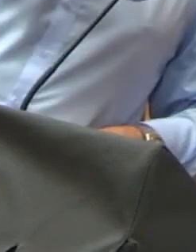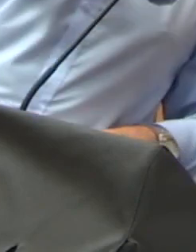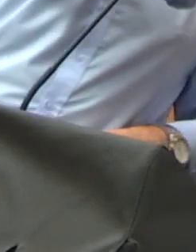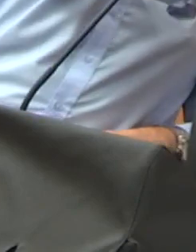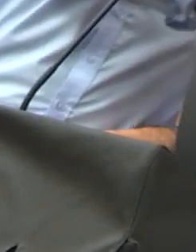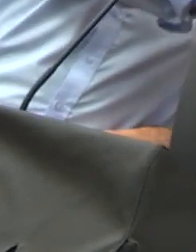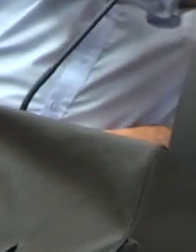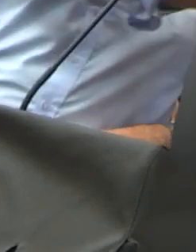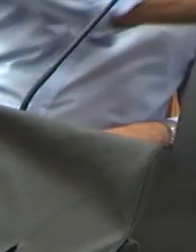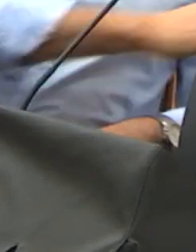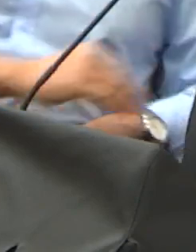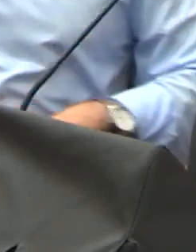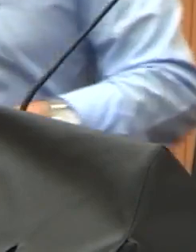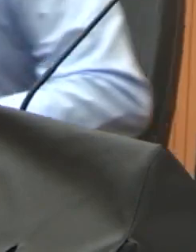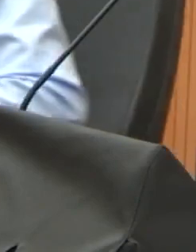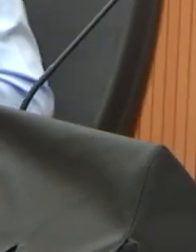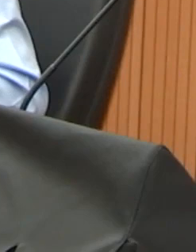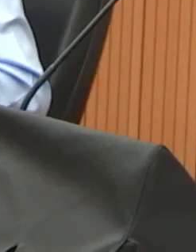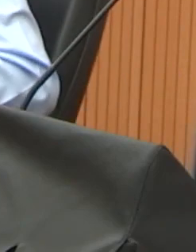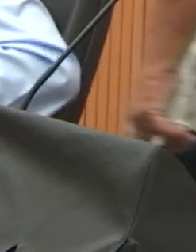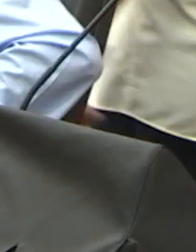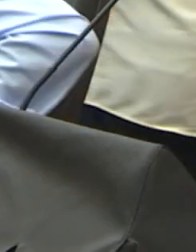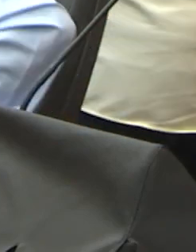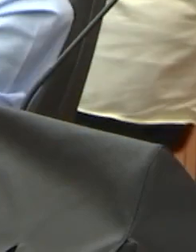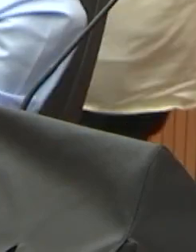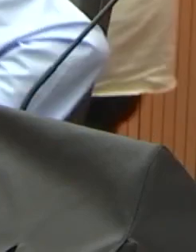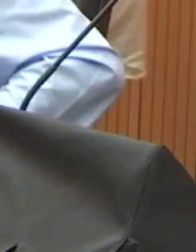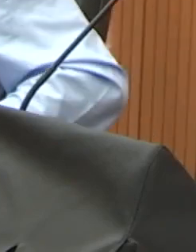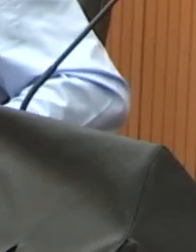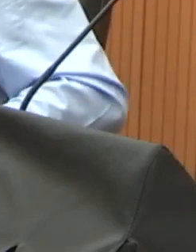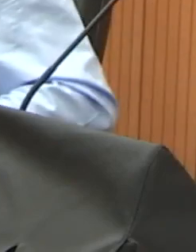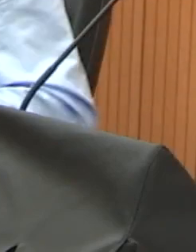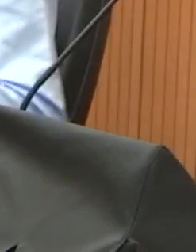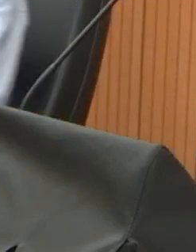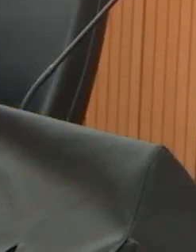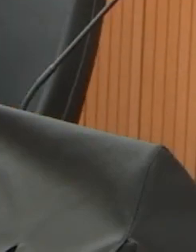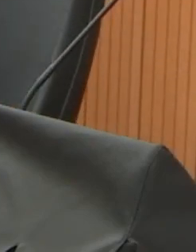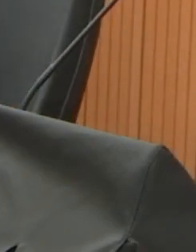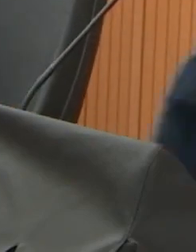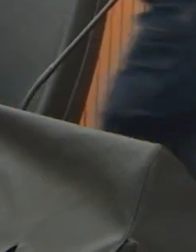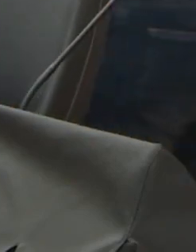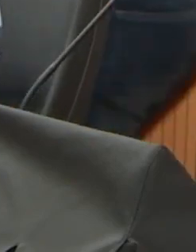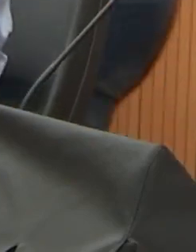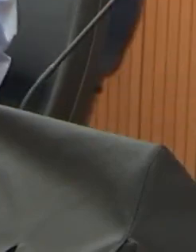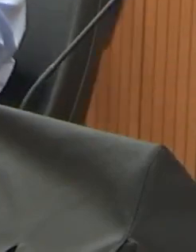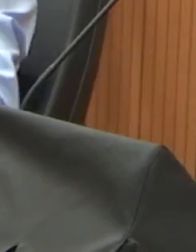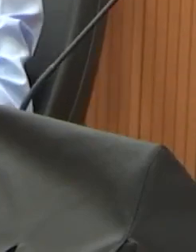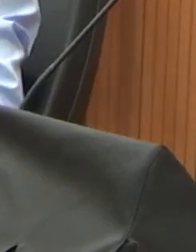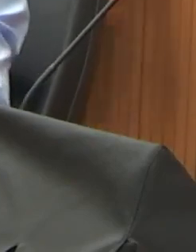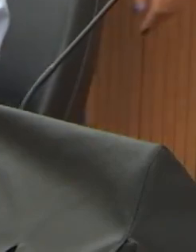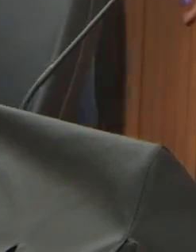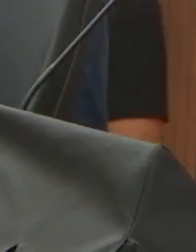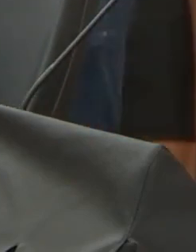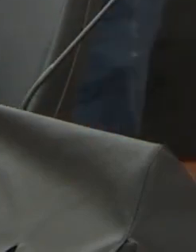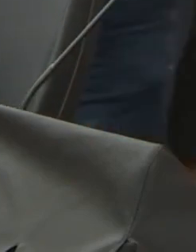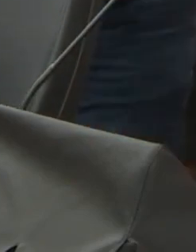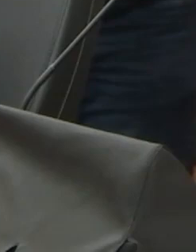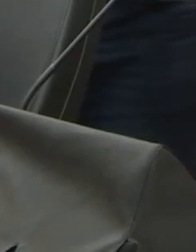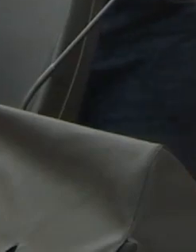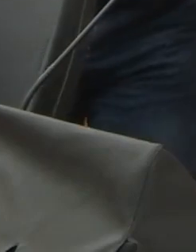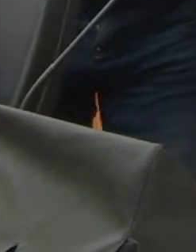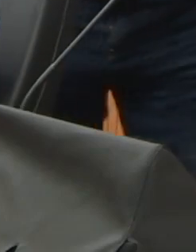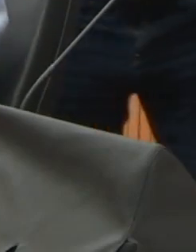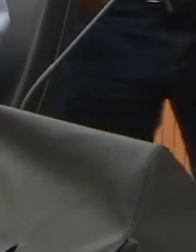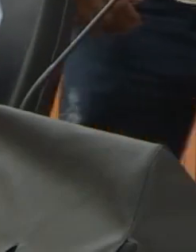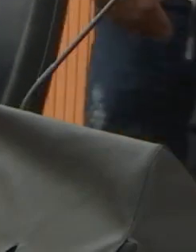Conselho Local de Saúde, lá do DIC 1, né, dona Terezinha? E do Conselho Distrital Sudoeste. E também do